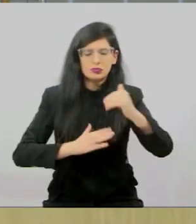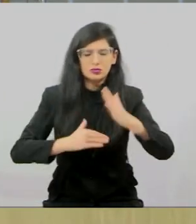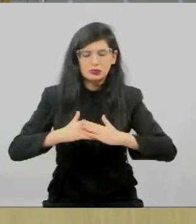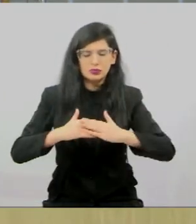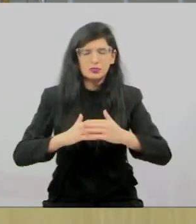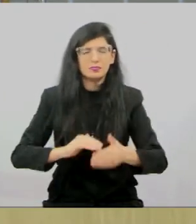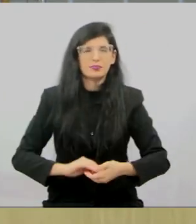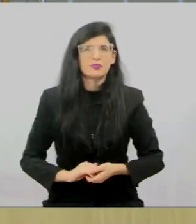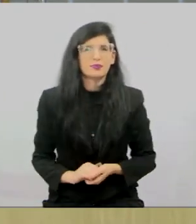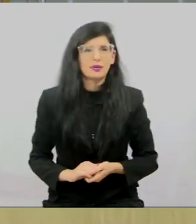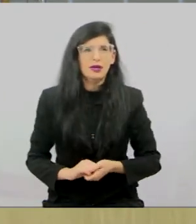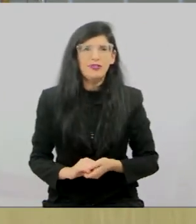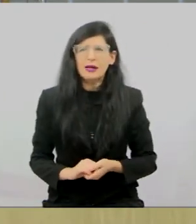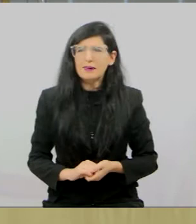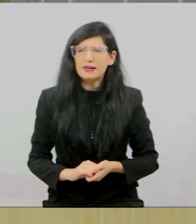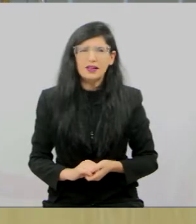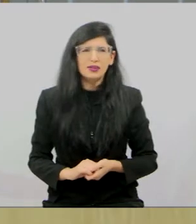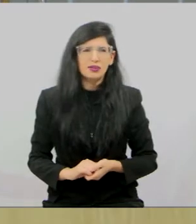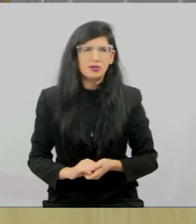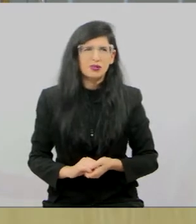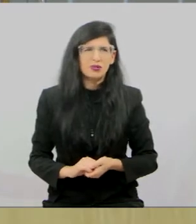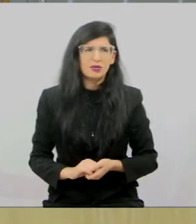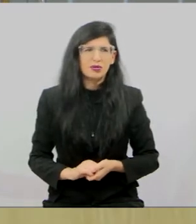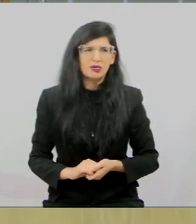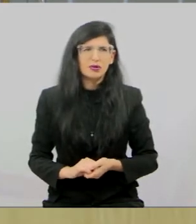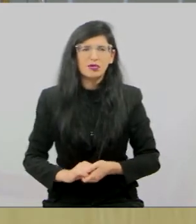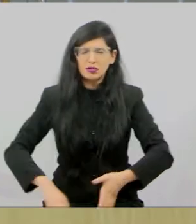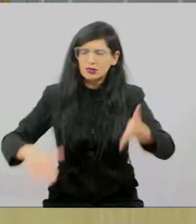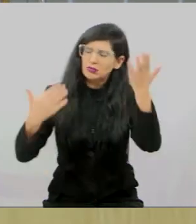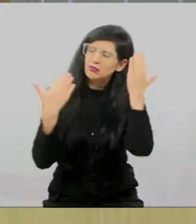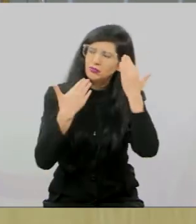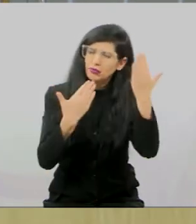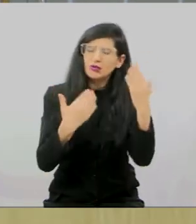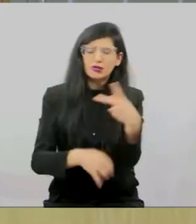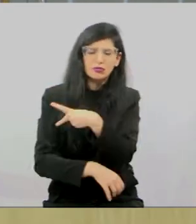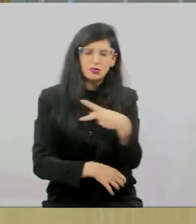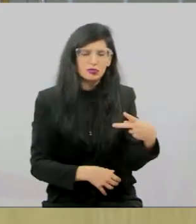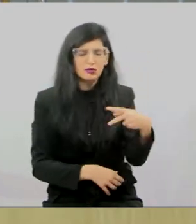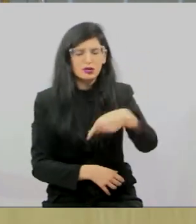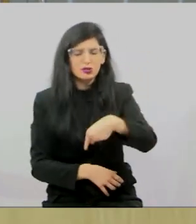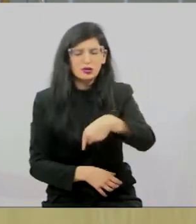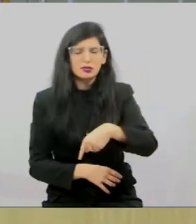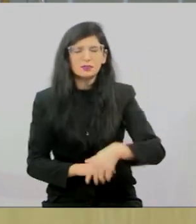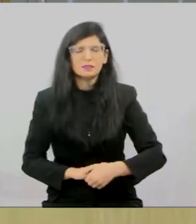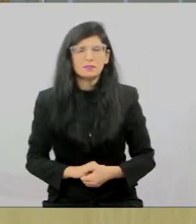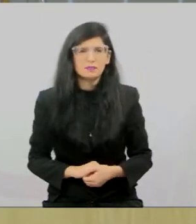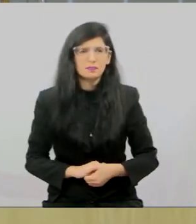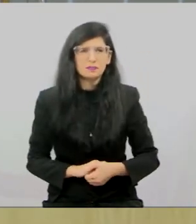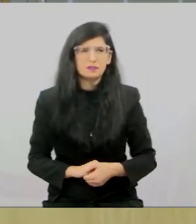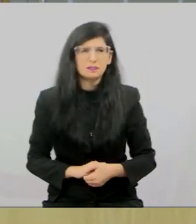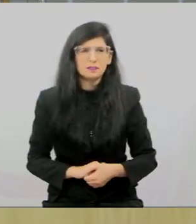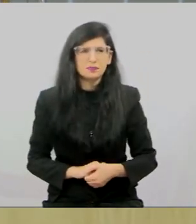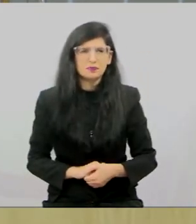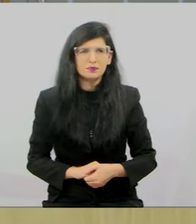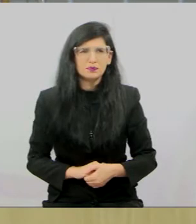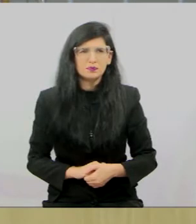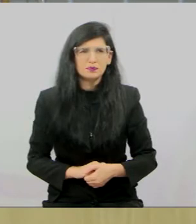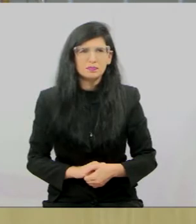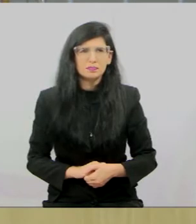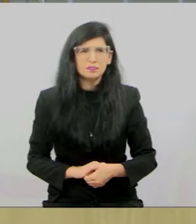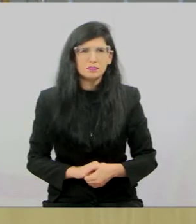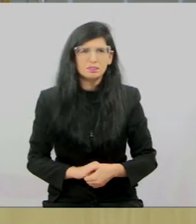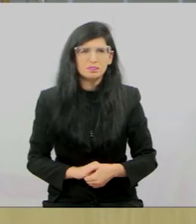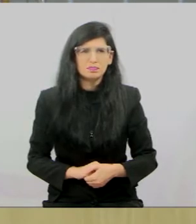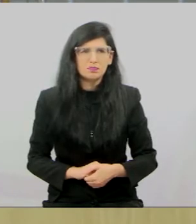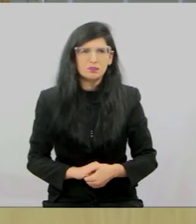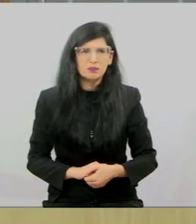Feito esse registro, respeitosamente requeremos à presidência dessa casa que sejam adotadas providências habituais para